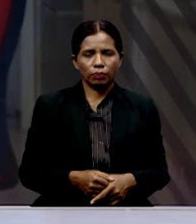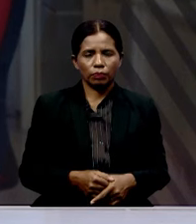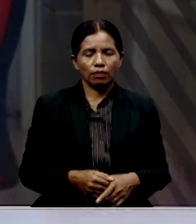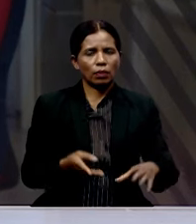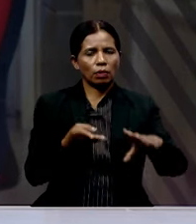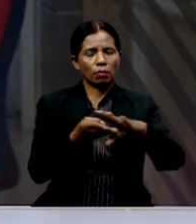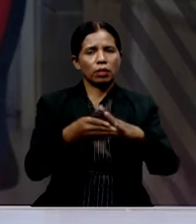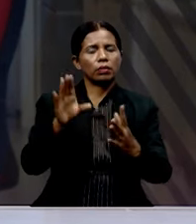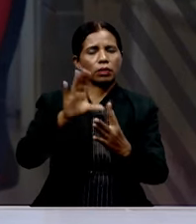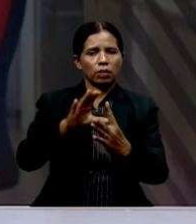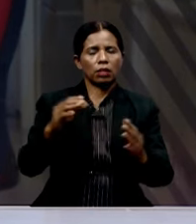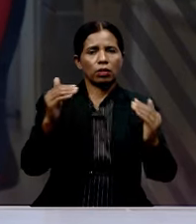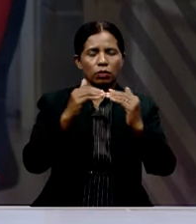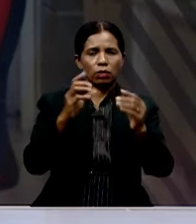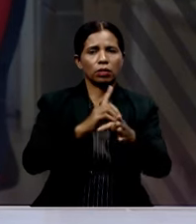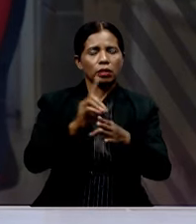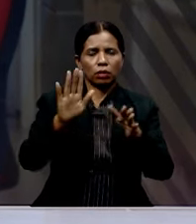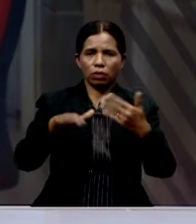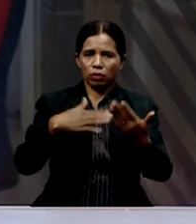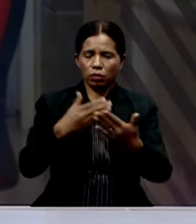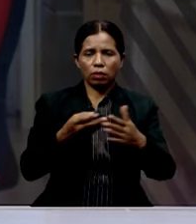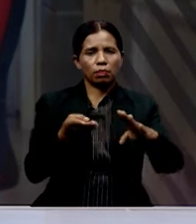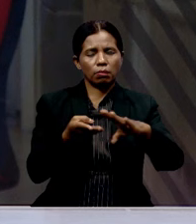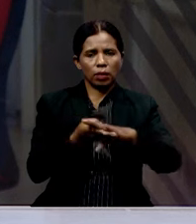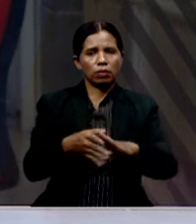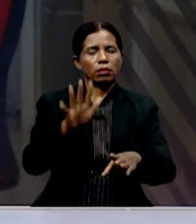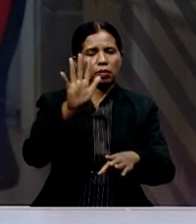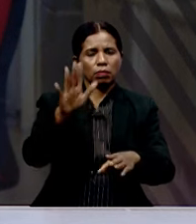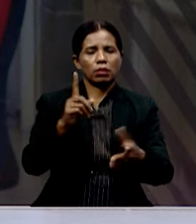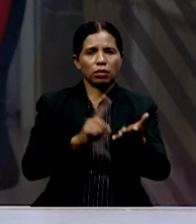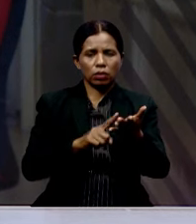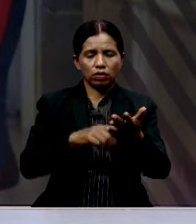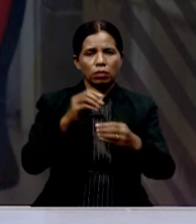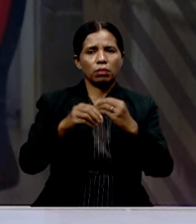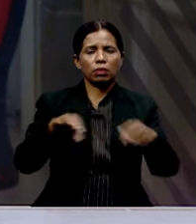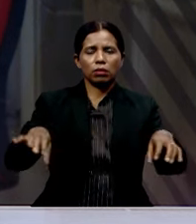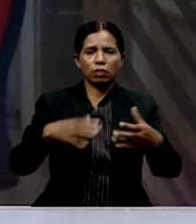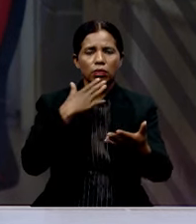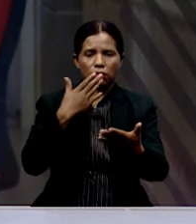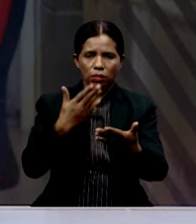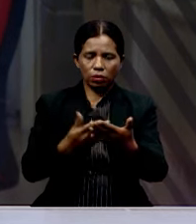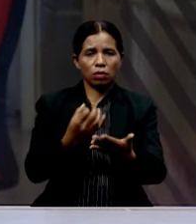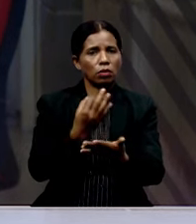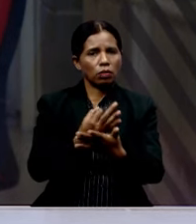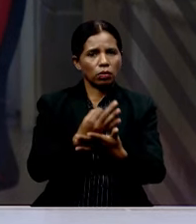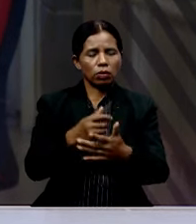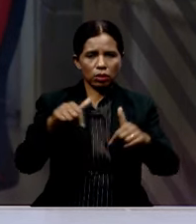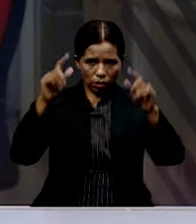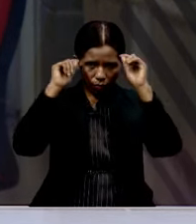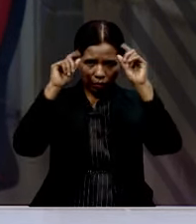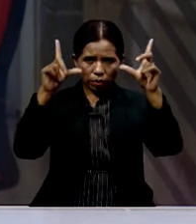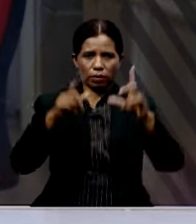Banco Central relaxou o multo do residente máximo Banco Comercial Lima, o discute progresso de desertilização financeira e a